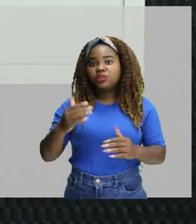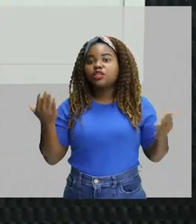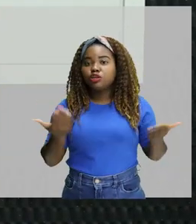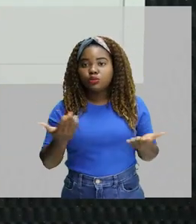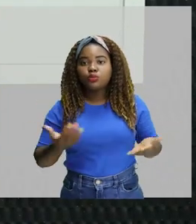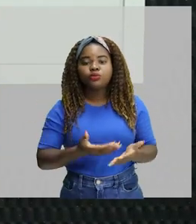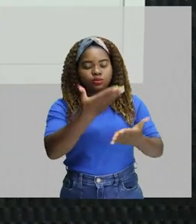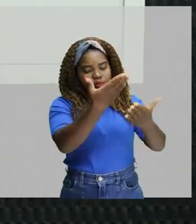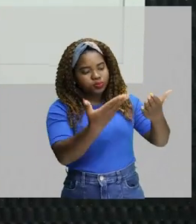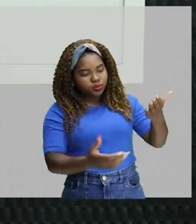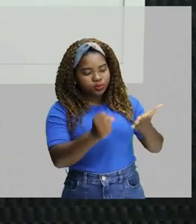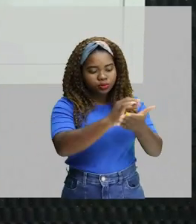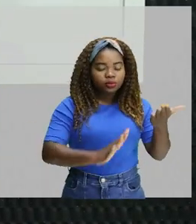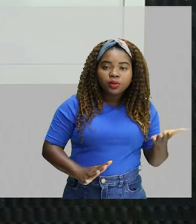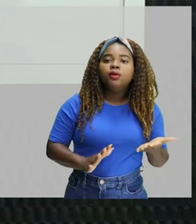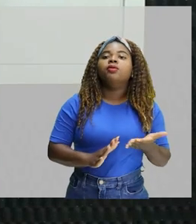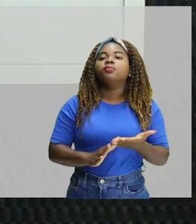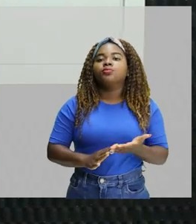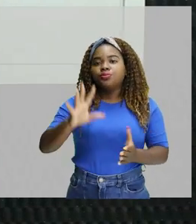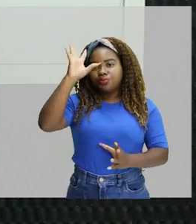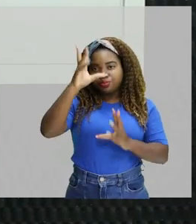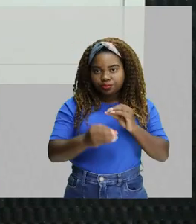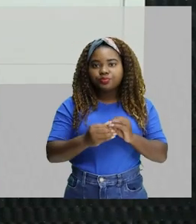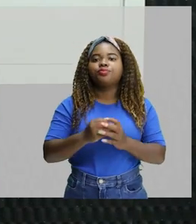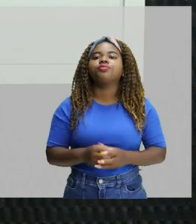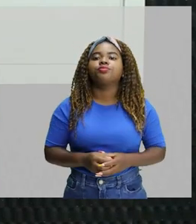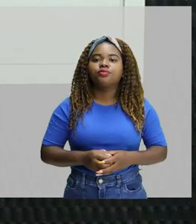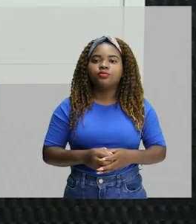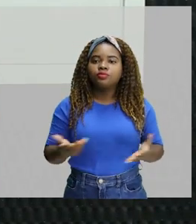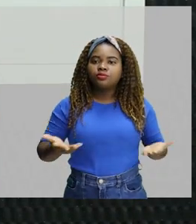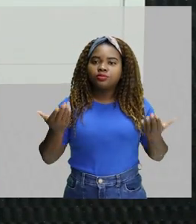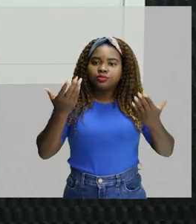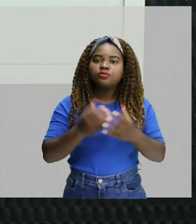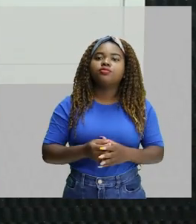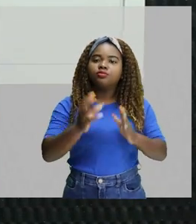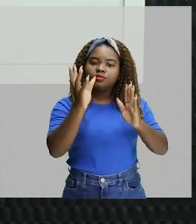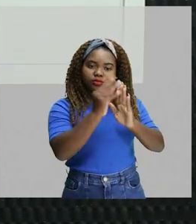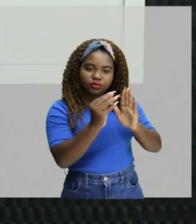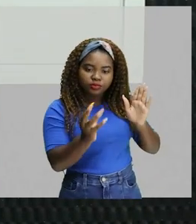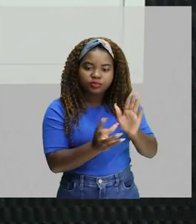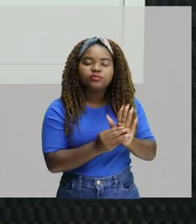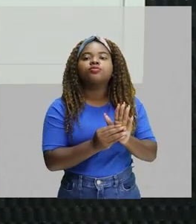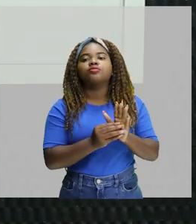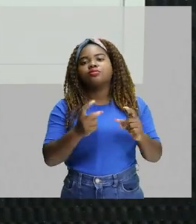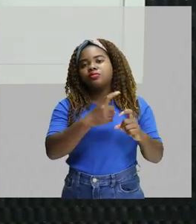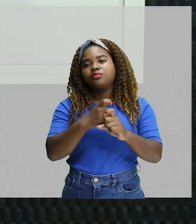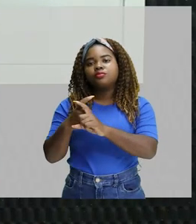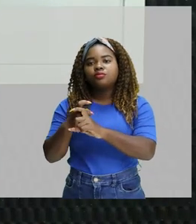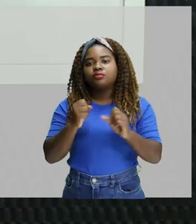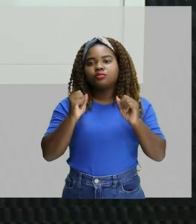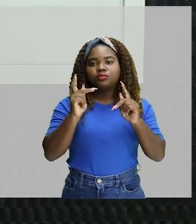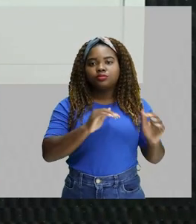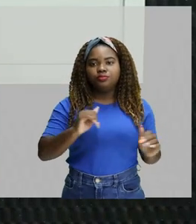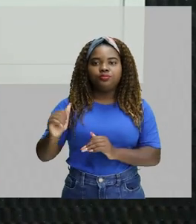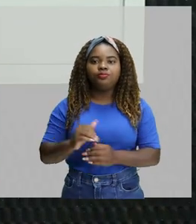pra gente relembrar e reforçar a o assunto divisão de polinômios Beleza então bora lá